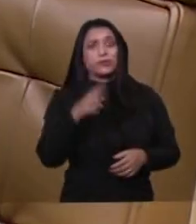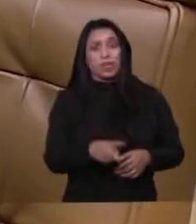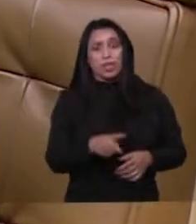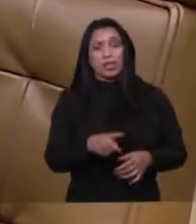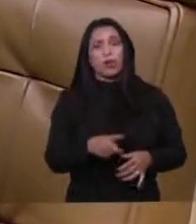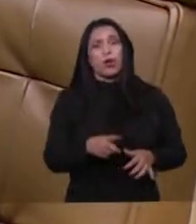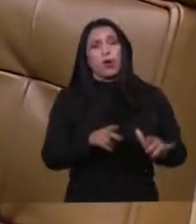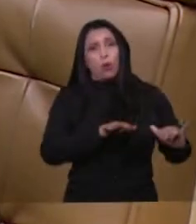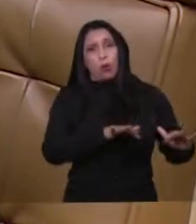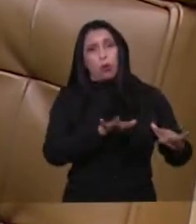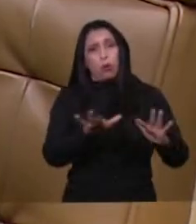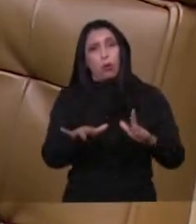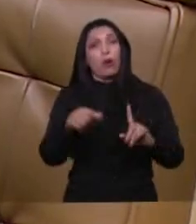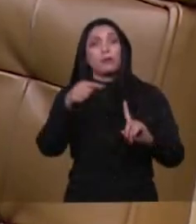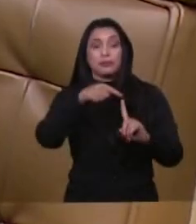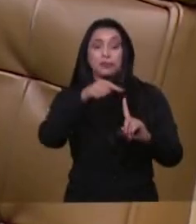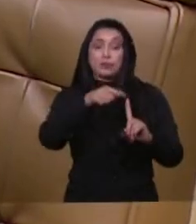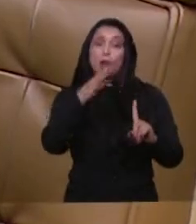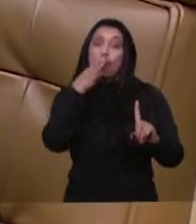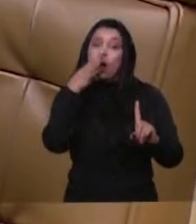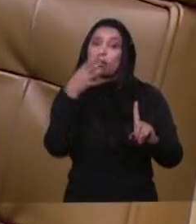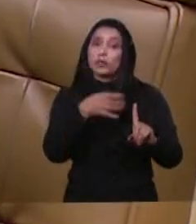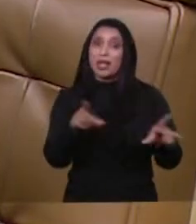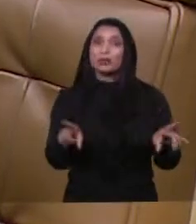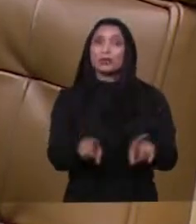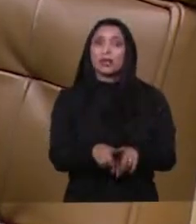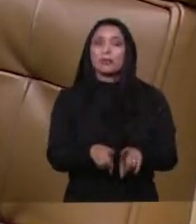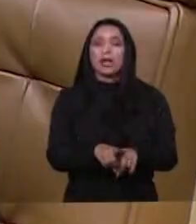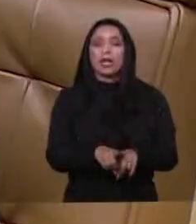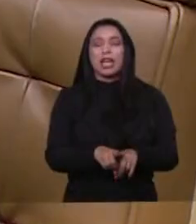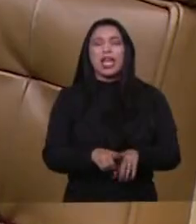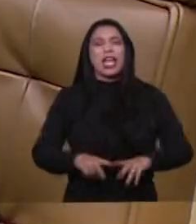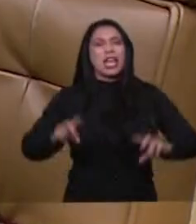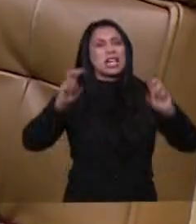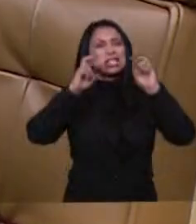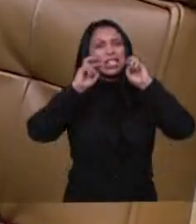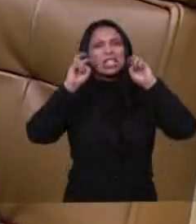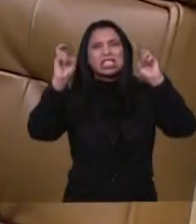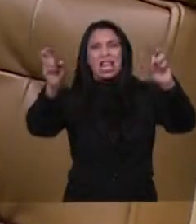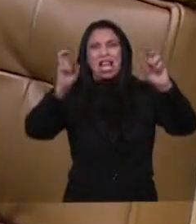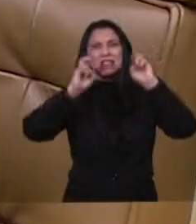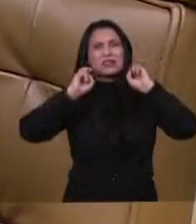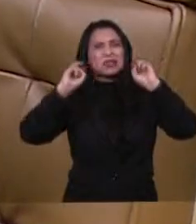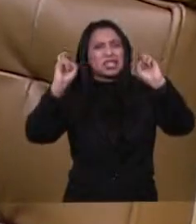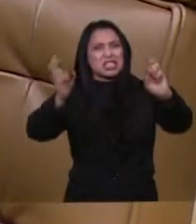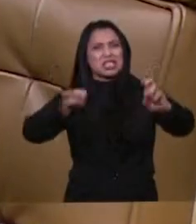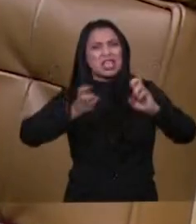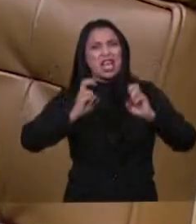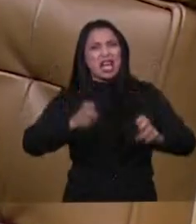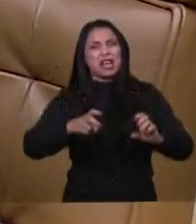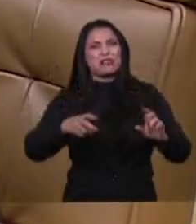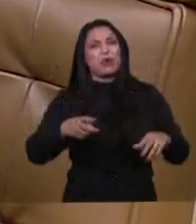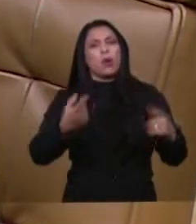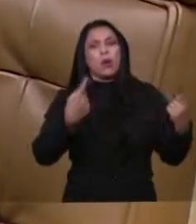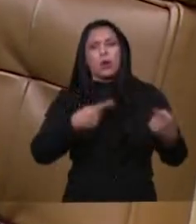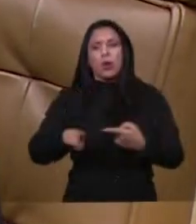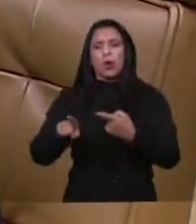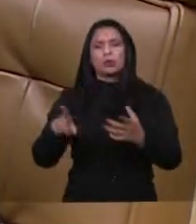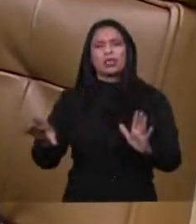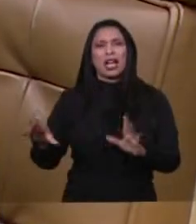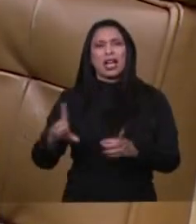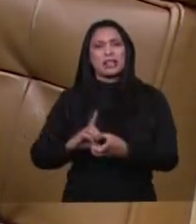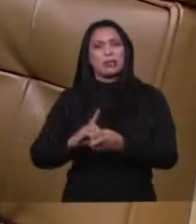o acusado Aécio, confirmou-se que os invasores gritavam palavras de ordem, de cunho criminoso, antidemocrático e